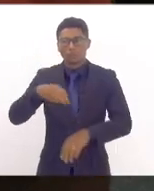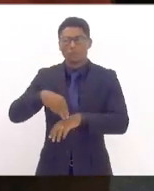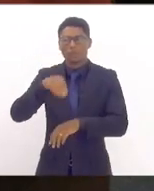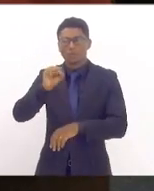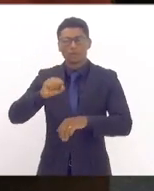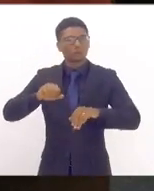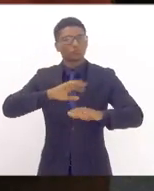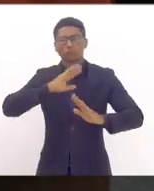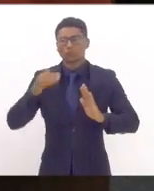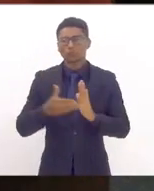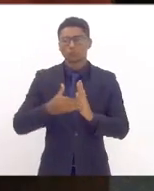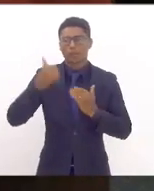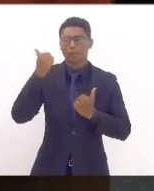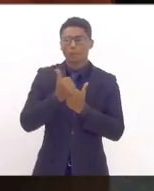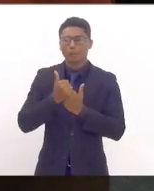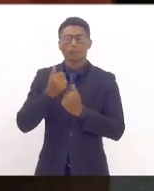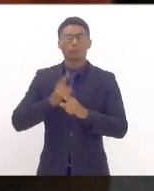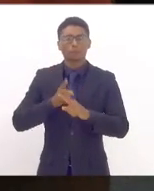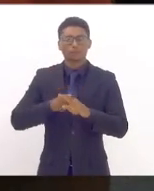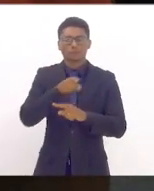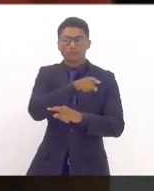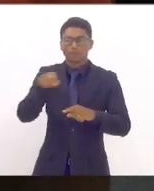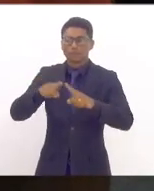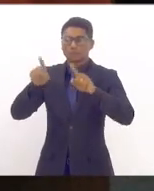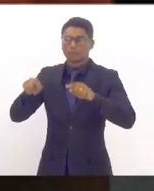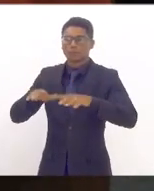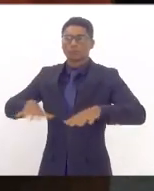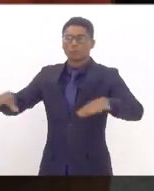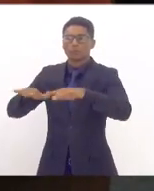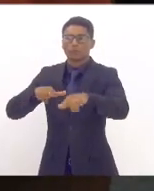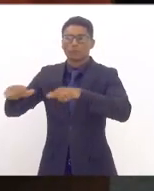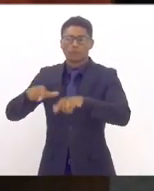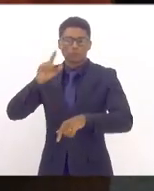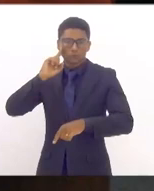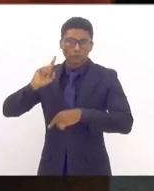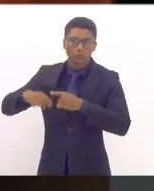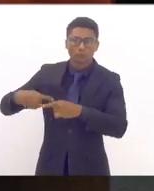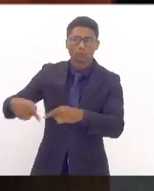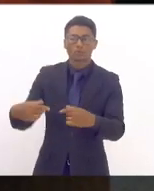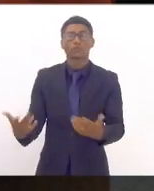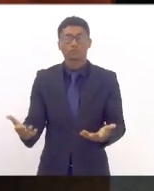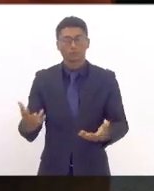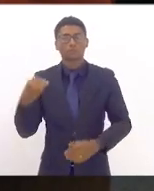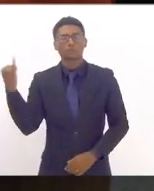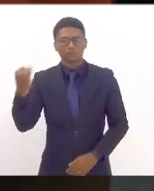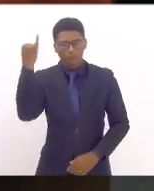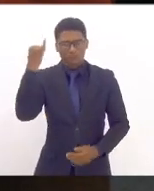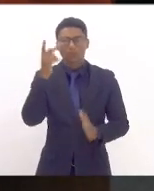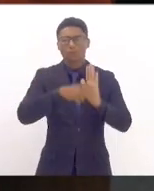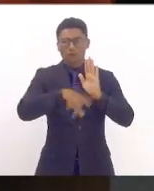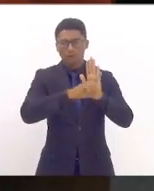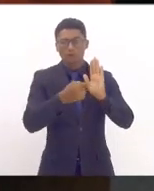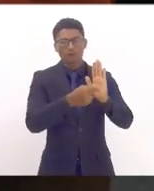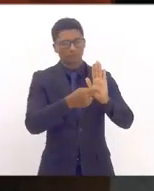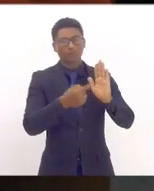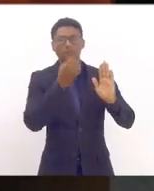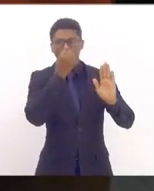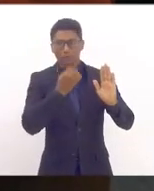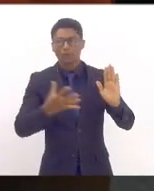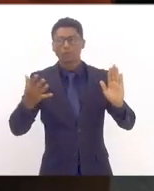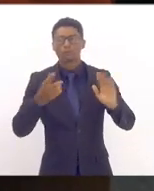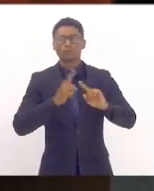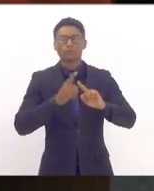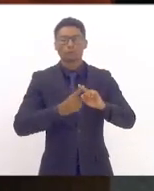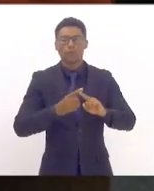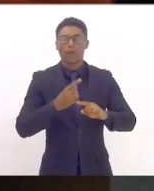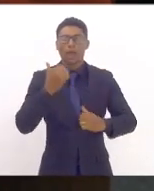apoiados em função do trabalho cotidiano desses servidores dessa servidores por isso projeto é muito meditório trata de concessão de auxílio